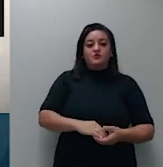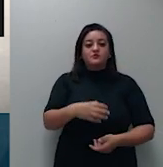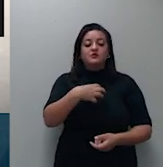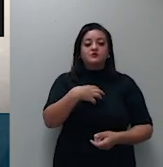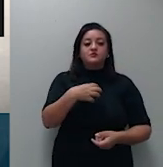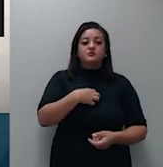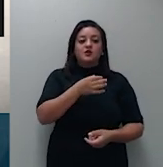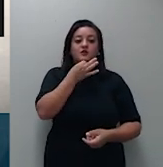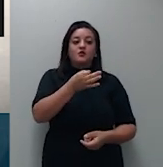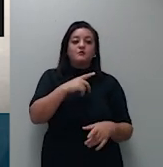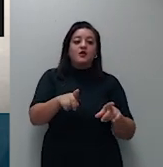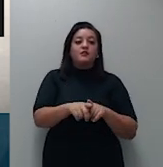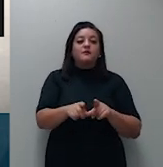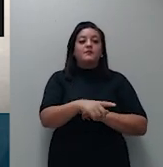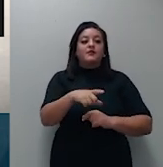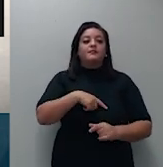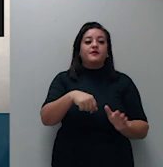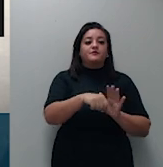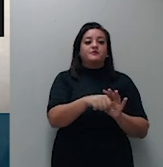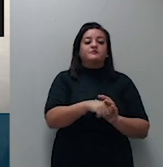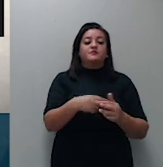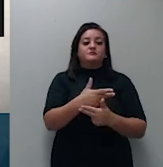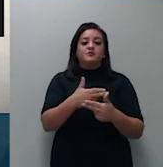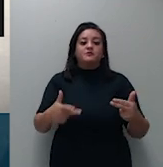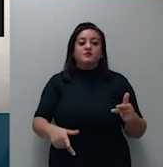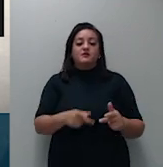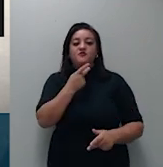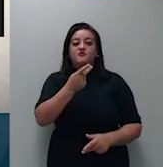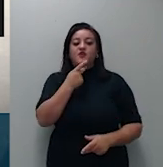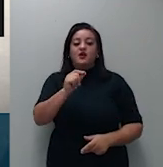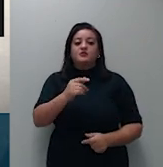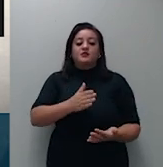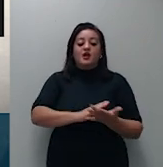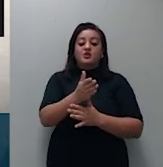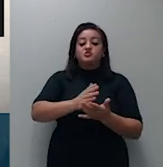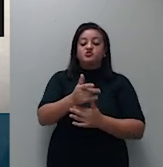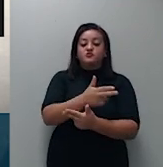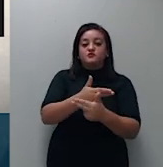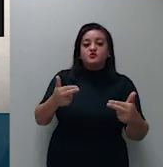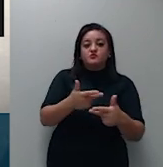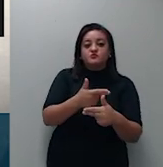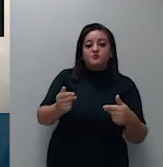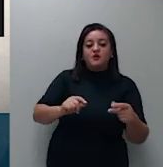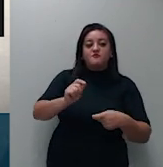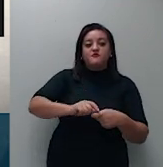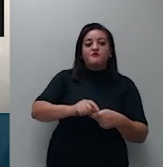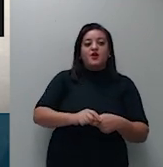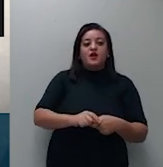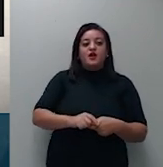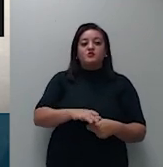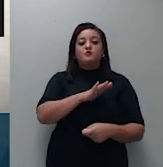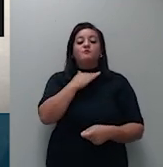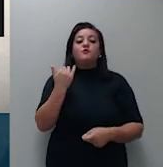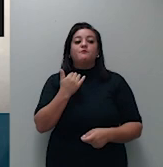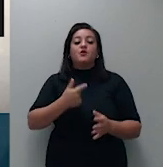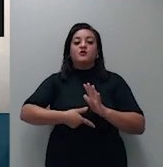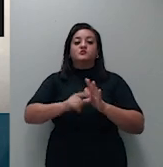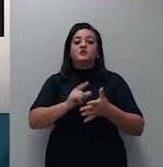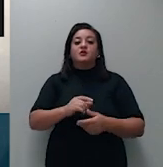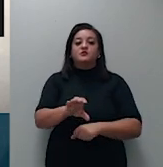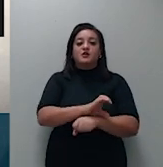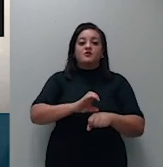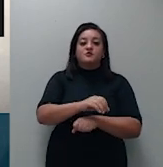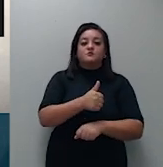dessa forma argumento omissão a propósito da alegação de que a partilha de bens transmitidos por posto de óbito anterior